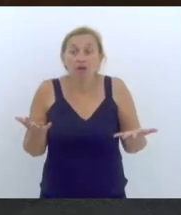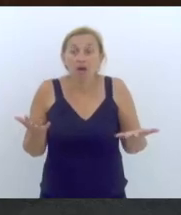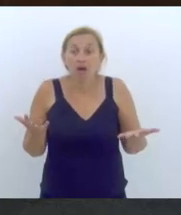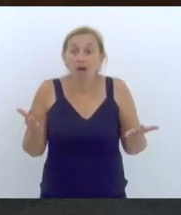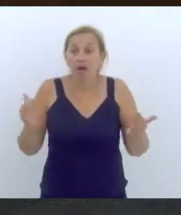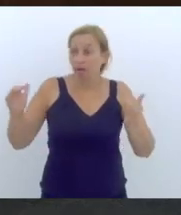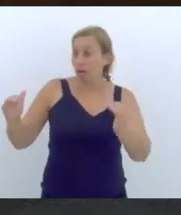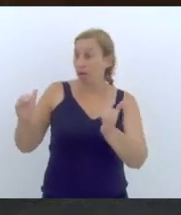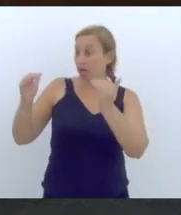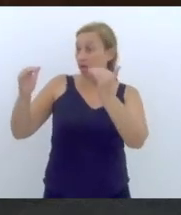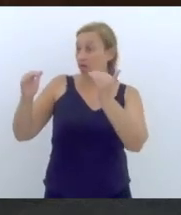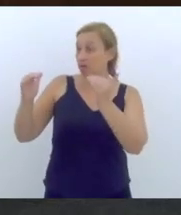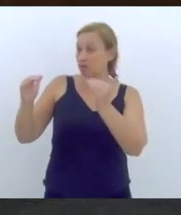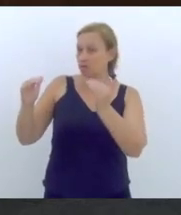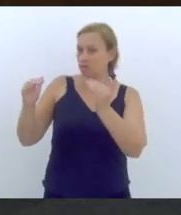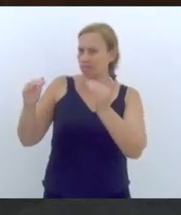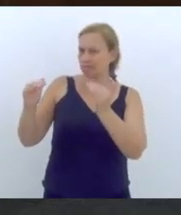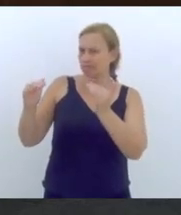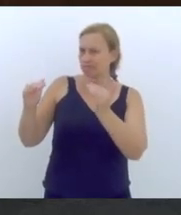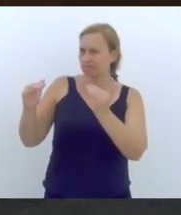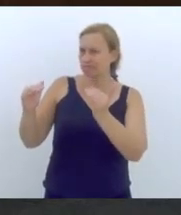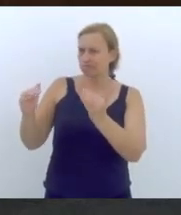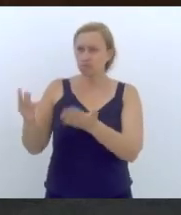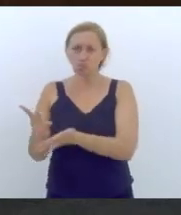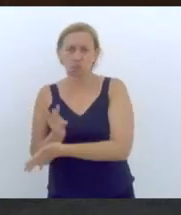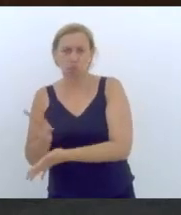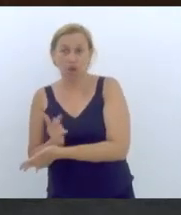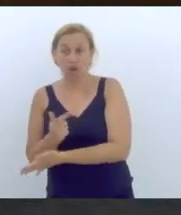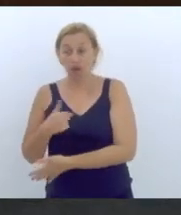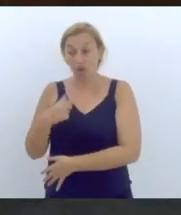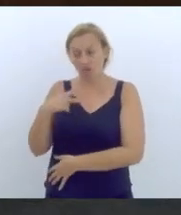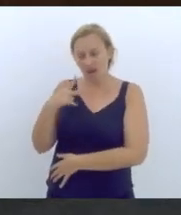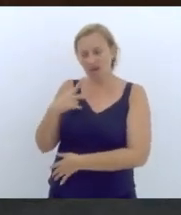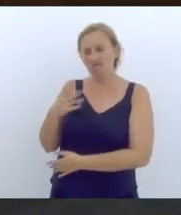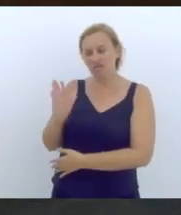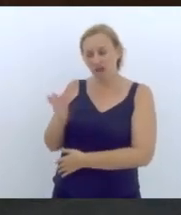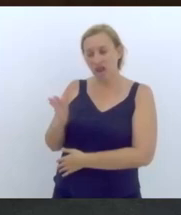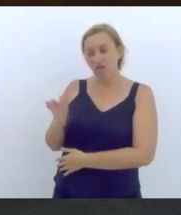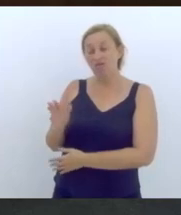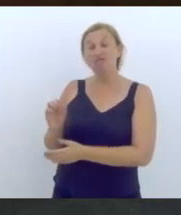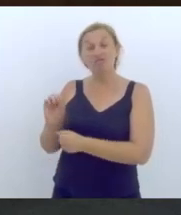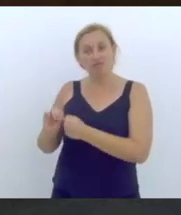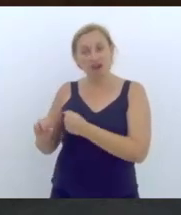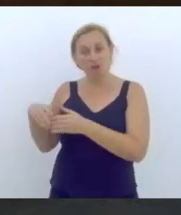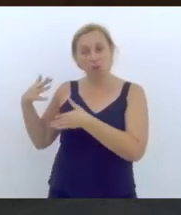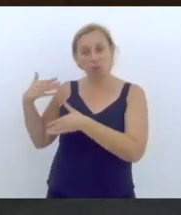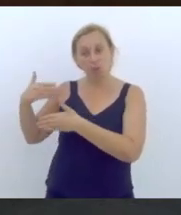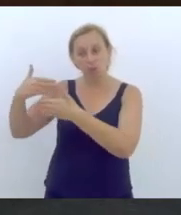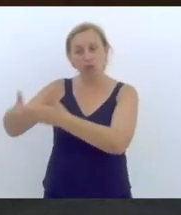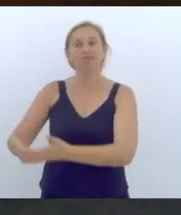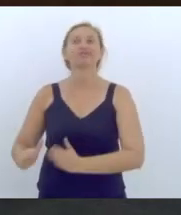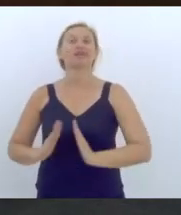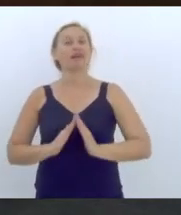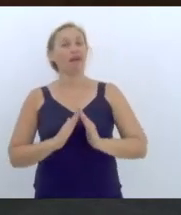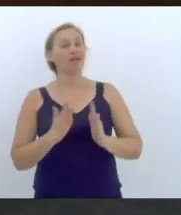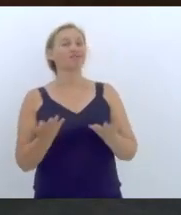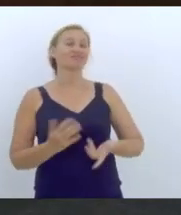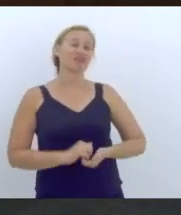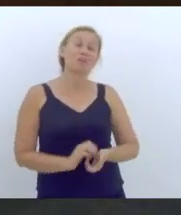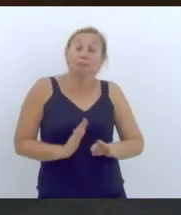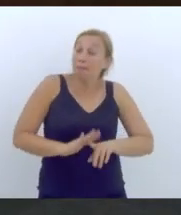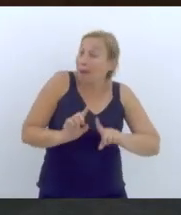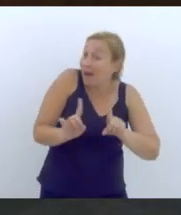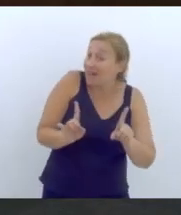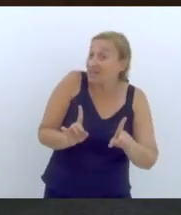arautos da moralidade. Quando, na verdade, eu também revelei aqui muito do que fazem e fizeram ao longo da história, inclusive nessa casa. Mas